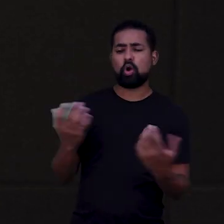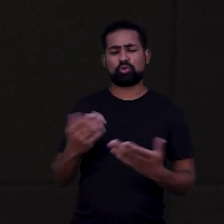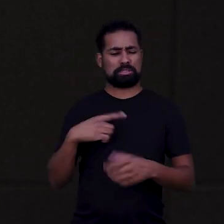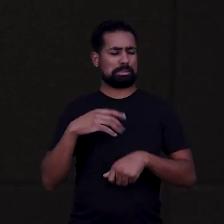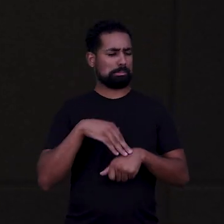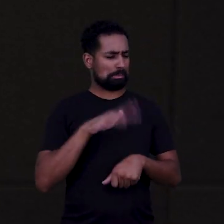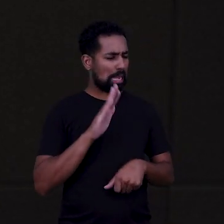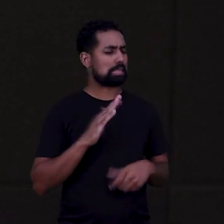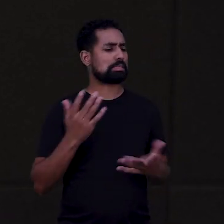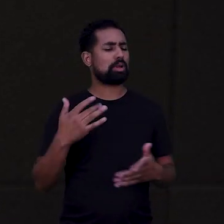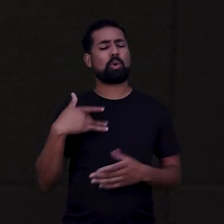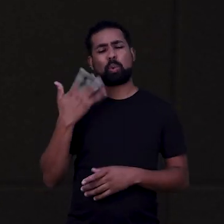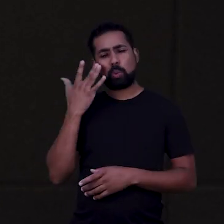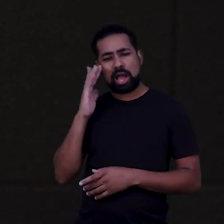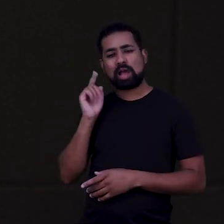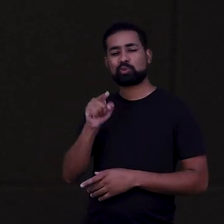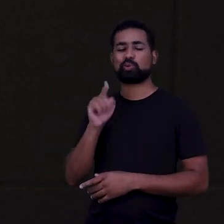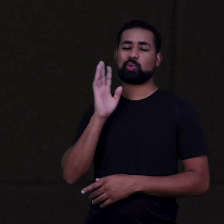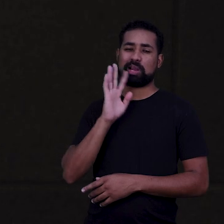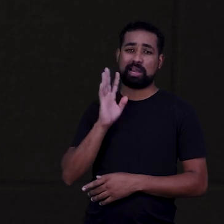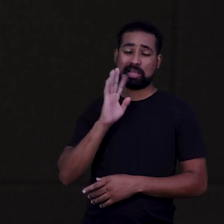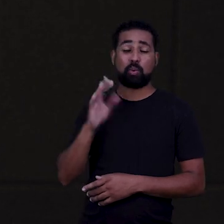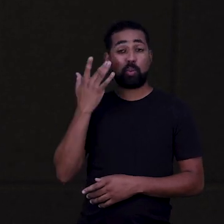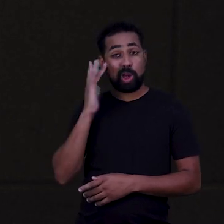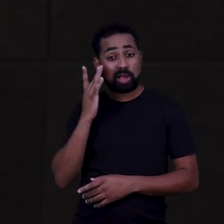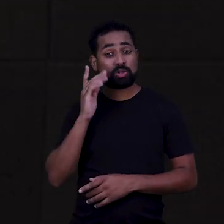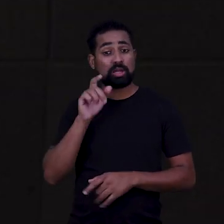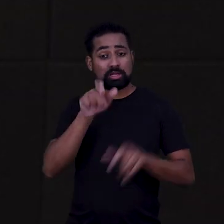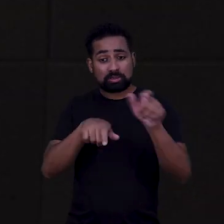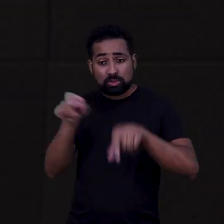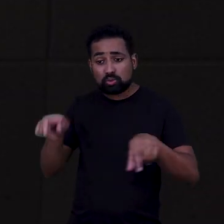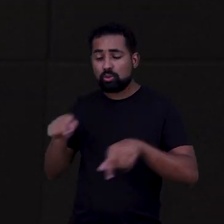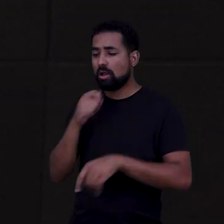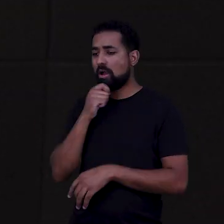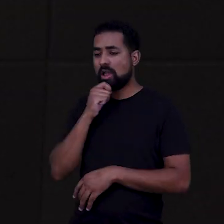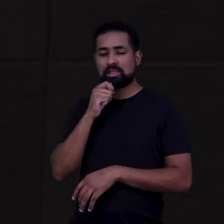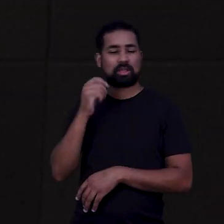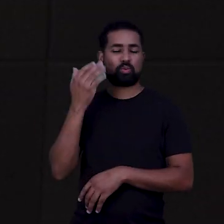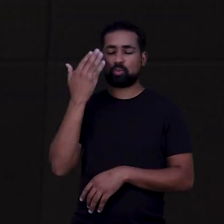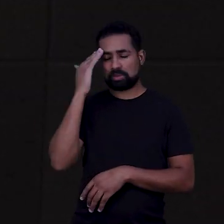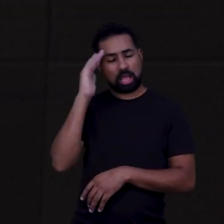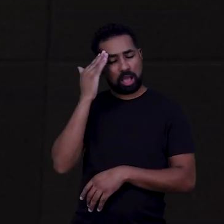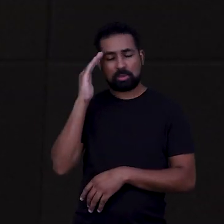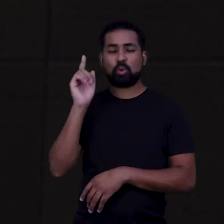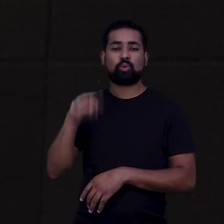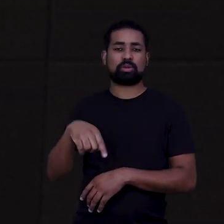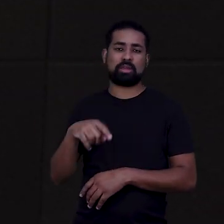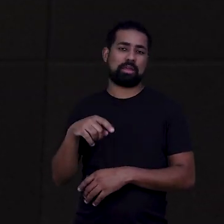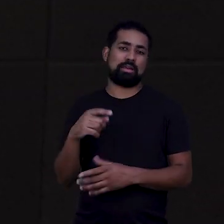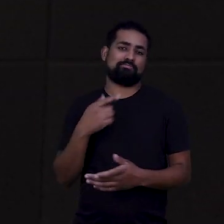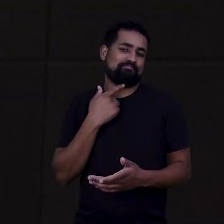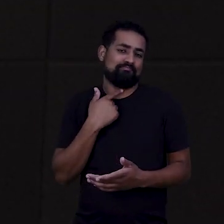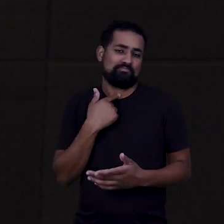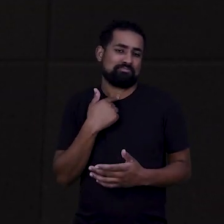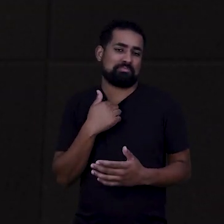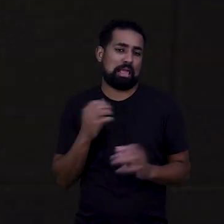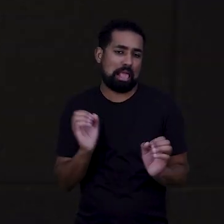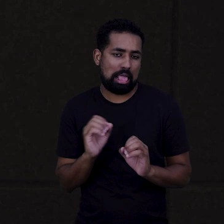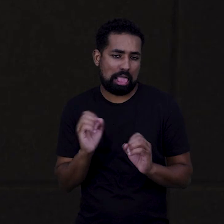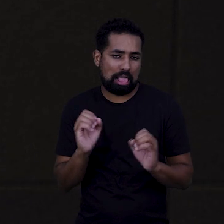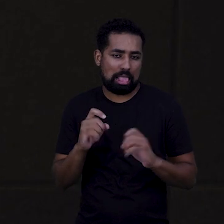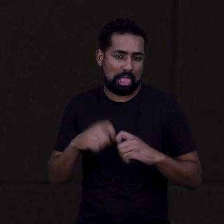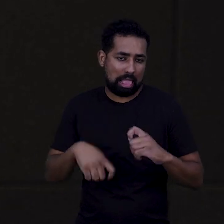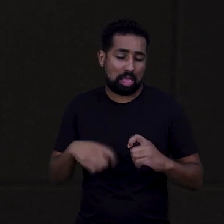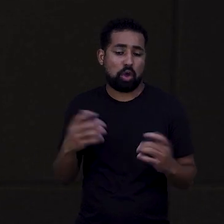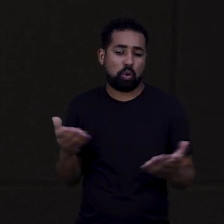hoje a gente tem mais e eu acho isso muito legal acho que as pessoas ainda não entendem o que é sexualidade mas tá tudo bem